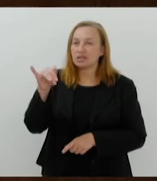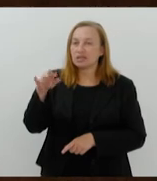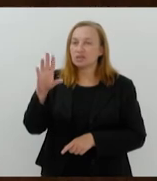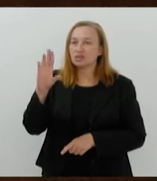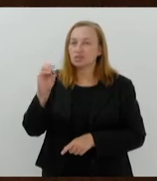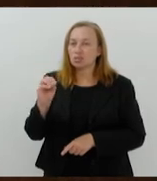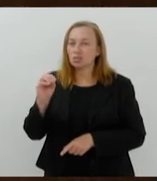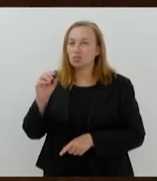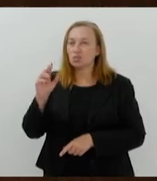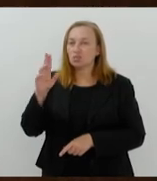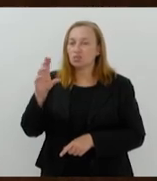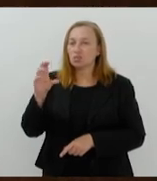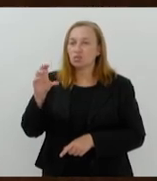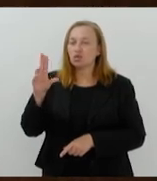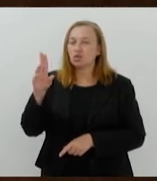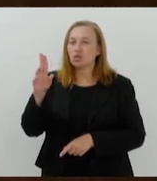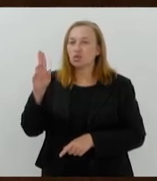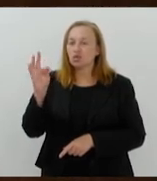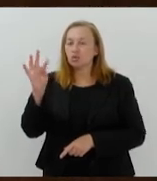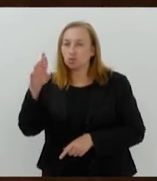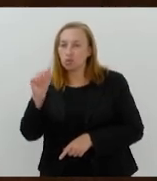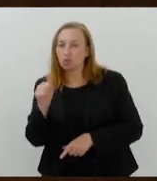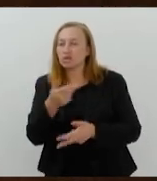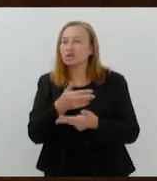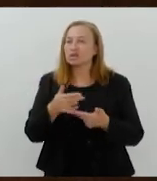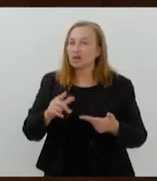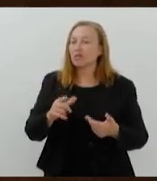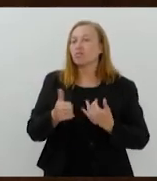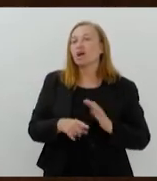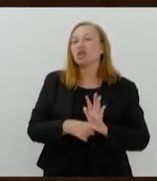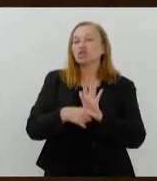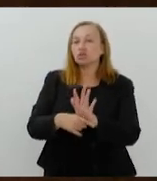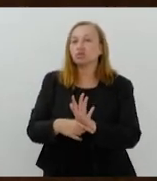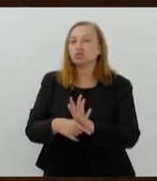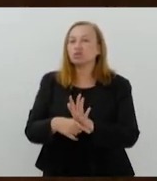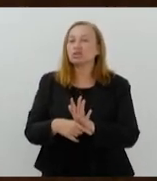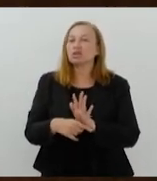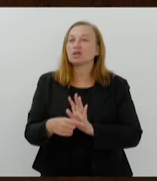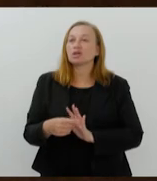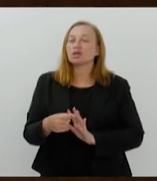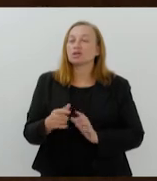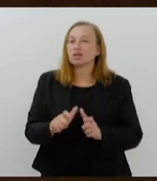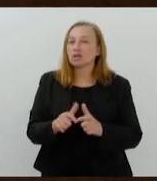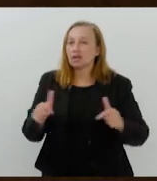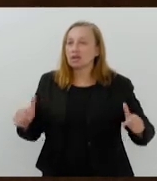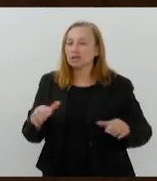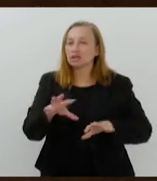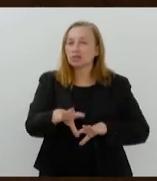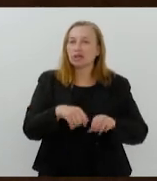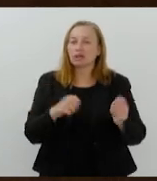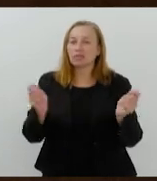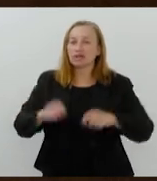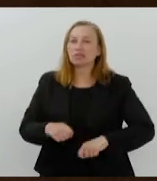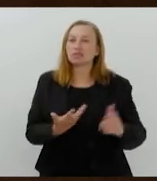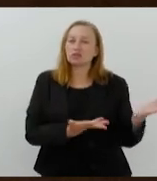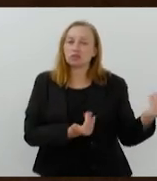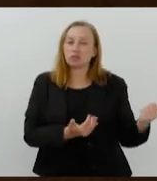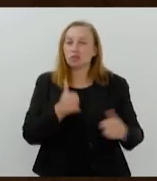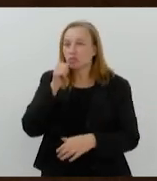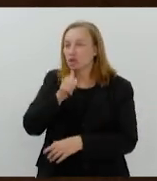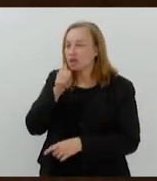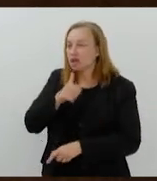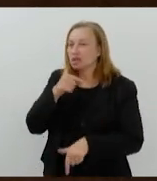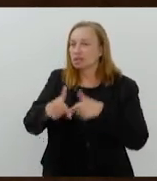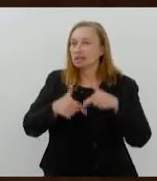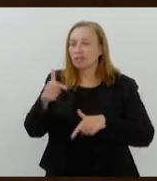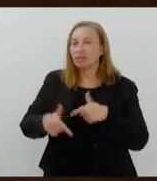tem uma contribuição imensa, não é, para a capacitação dos jovens, das mulheres que trabalham diretamente com